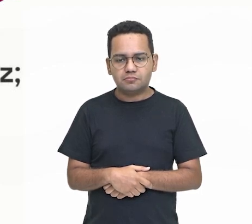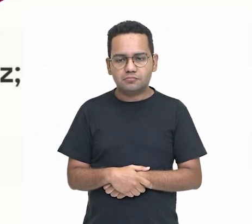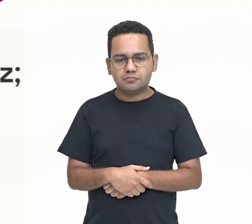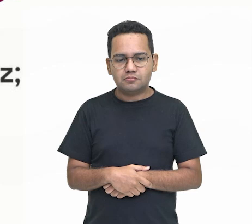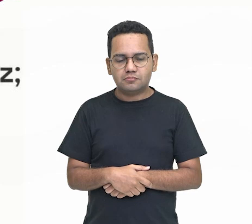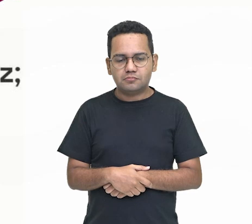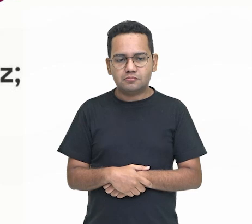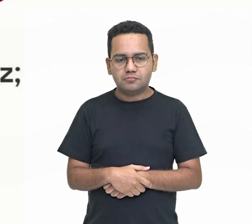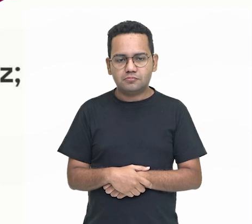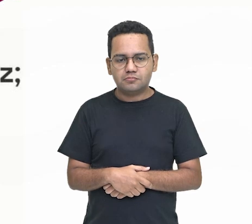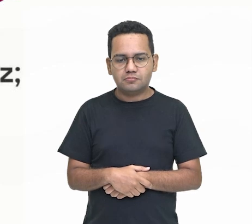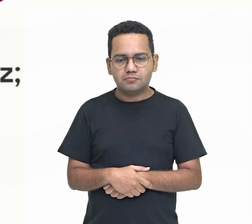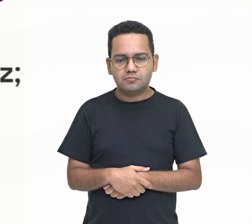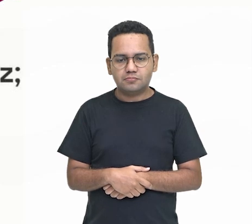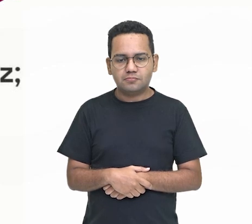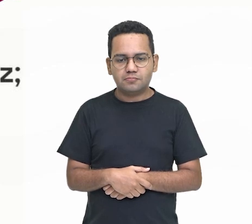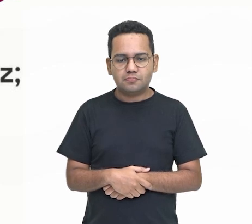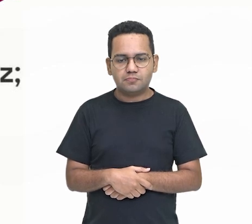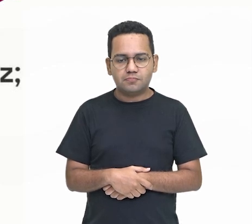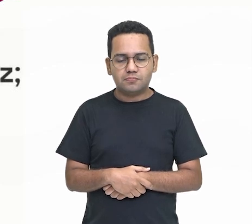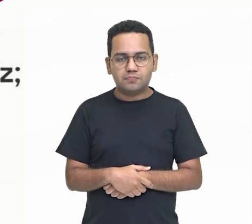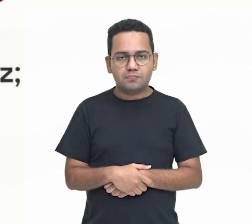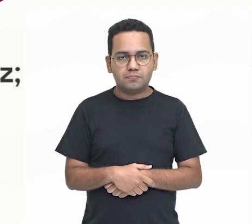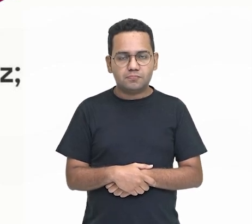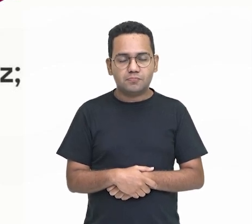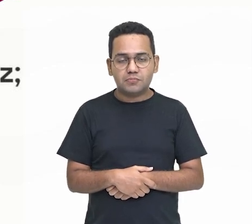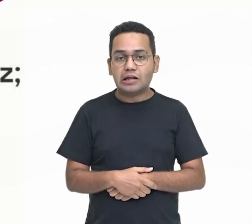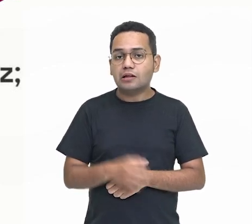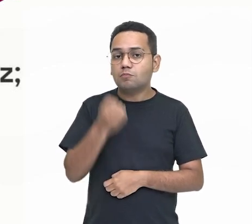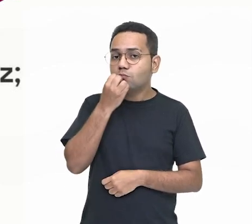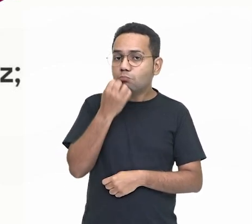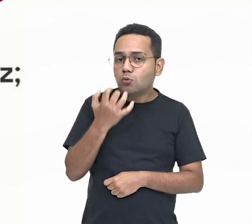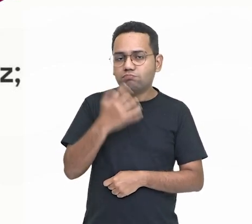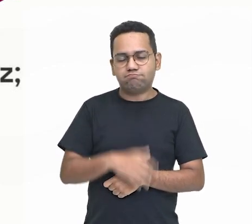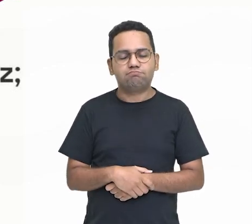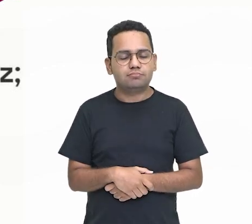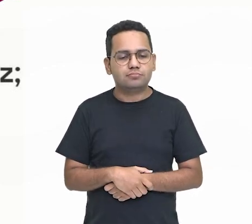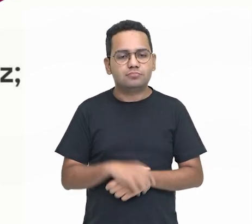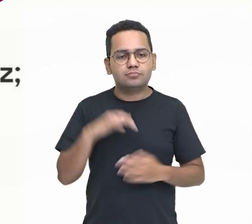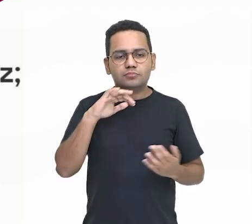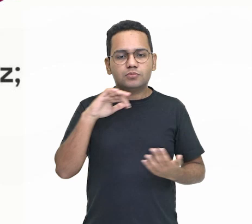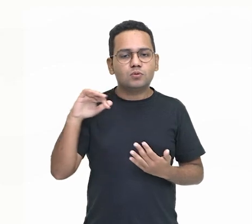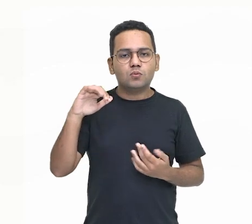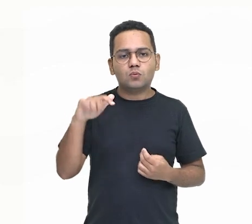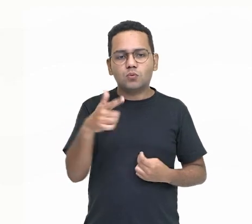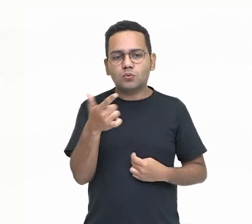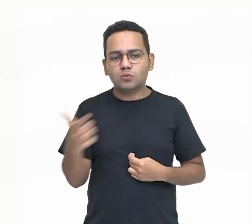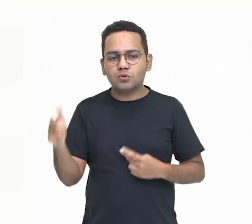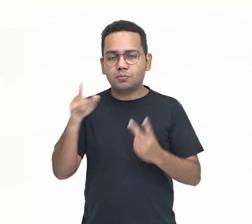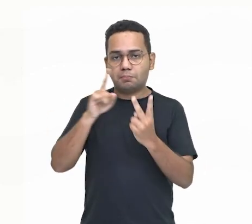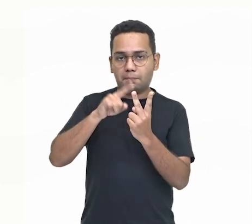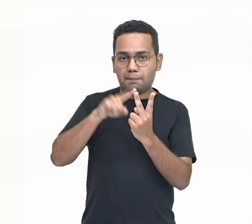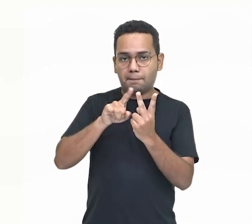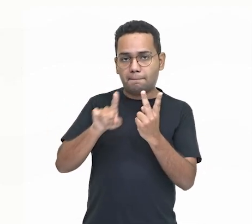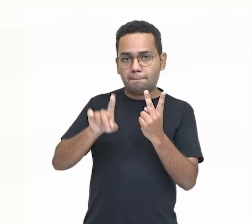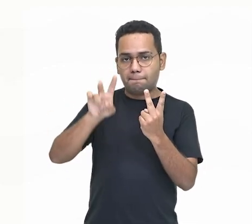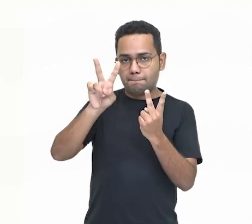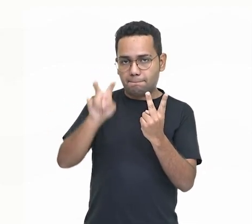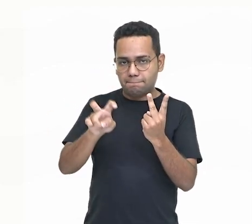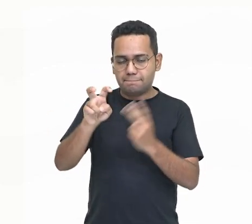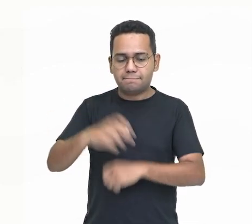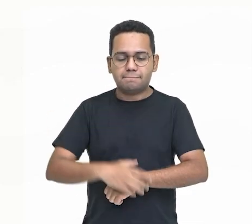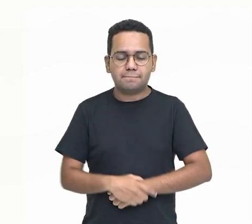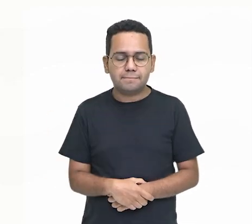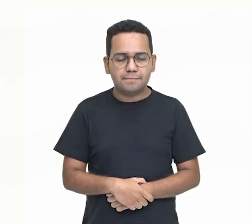limpa. Depois que falamos aí da energia solar, estudamos também, quando se fala aí